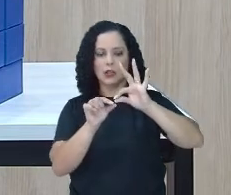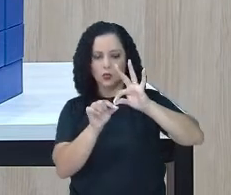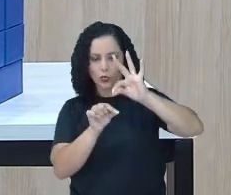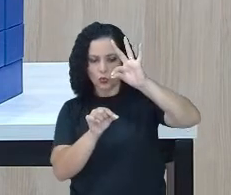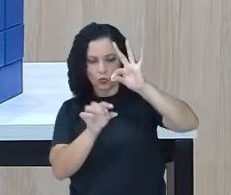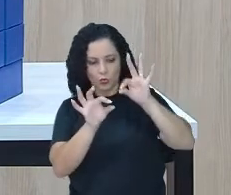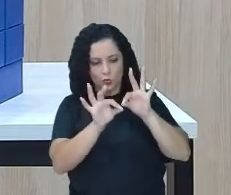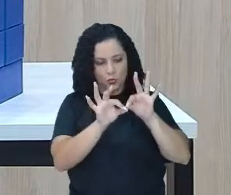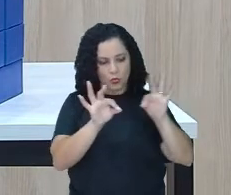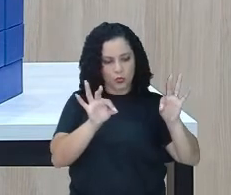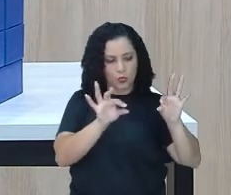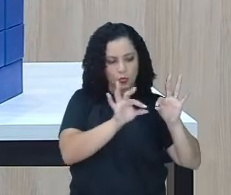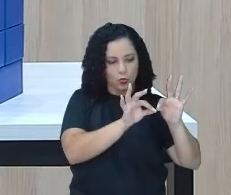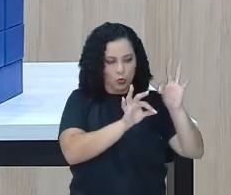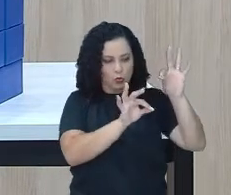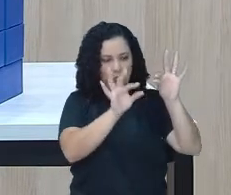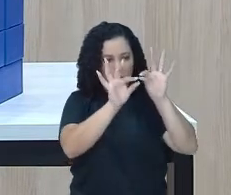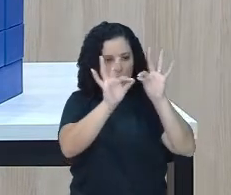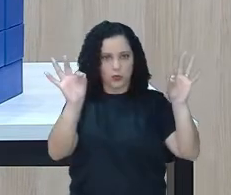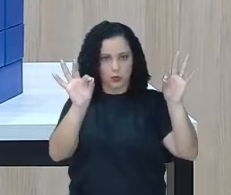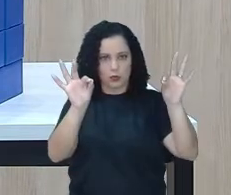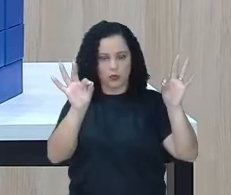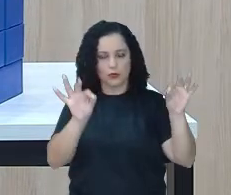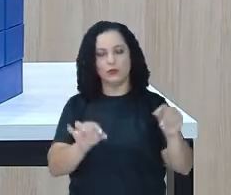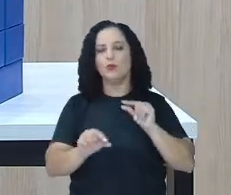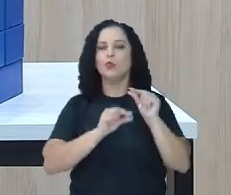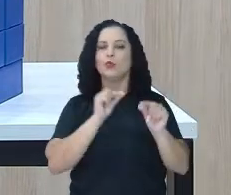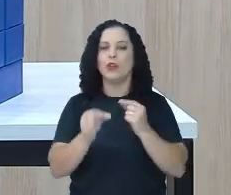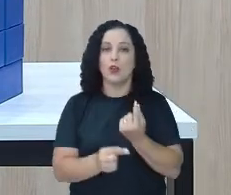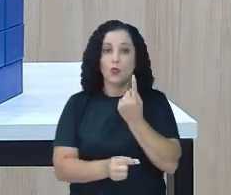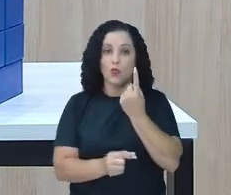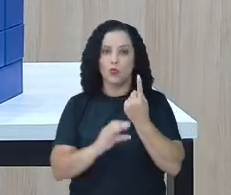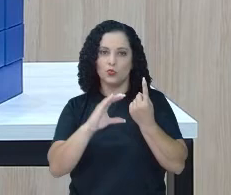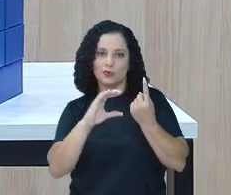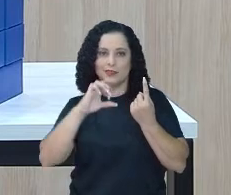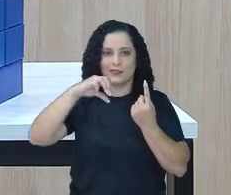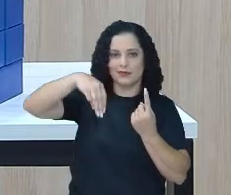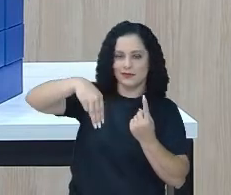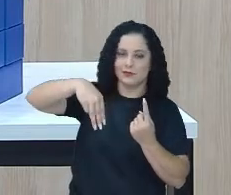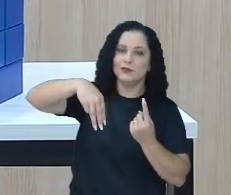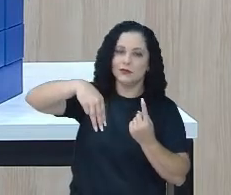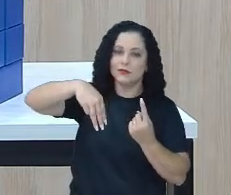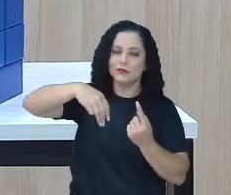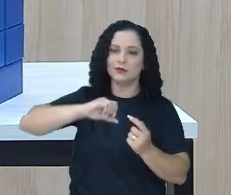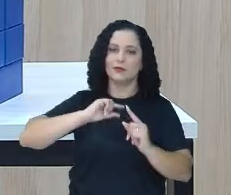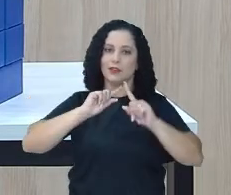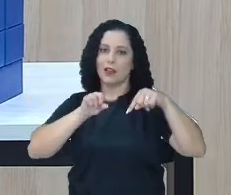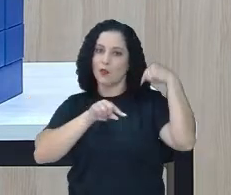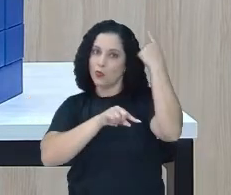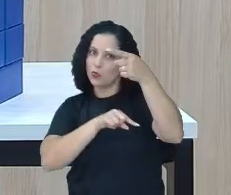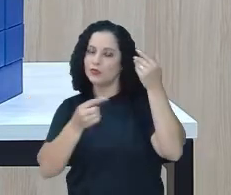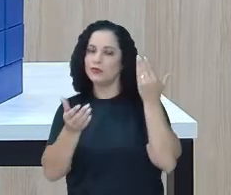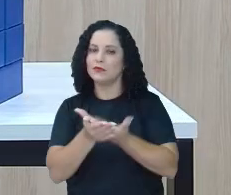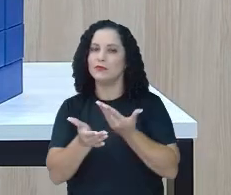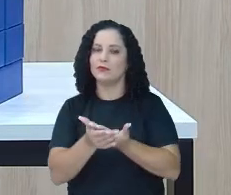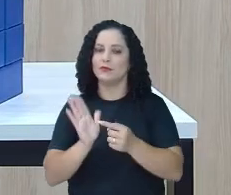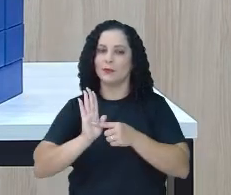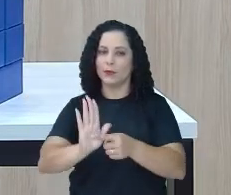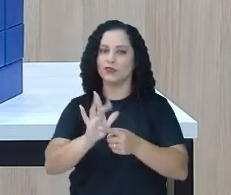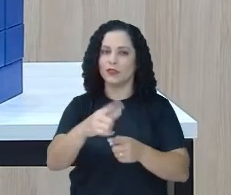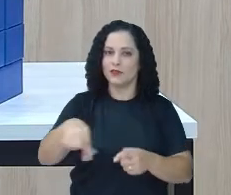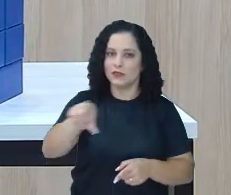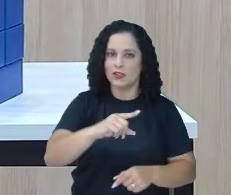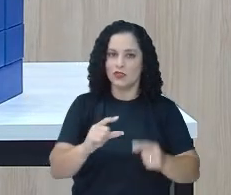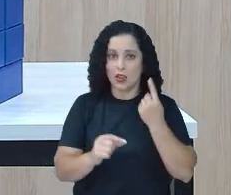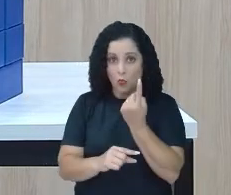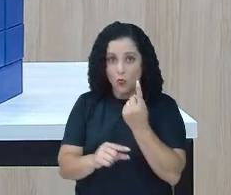Para as suas arestas. E esse comprimento vai ser de 1 centímetro. Então, na próxima aula, eu vou trazer para vocês um cubinho